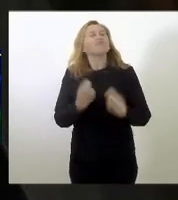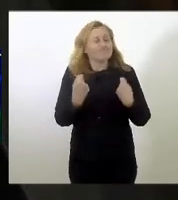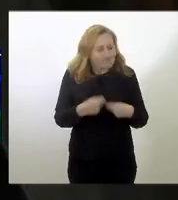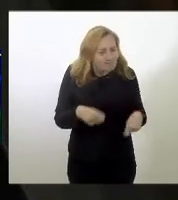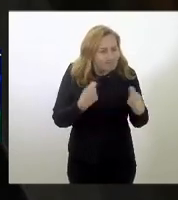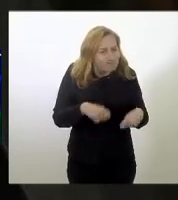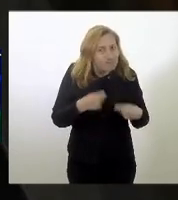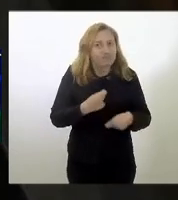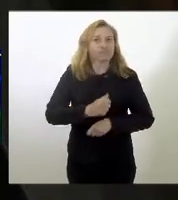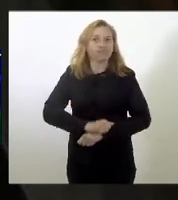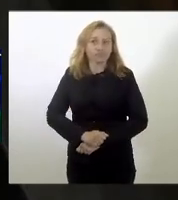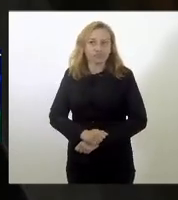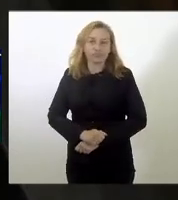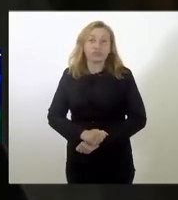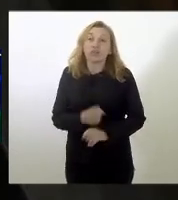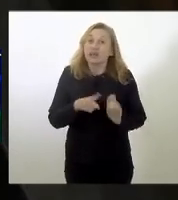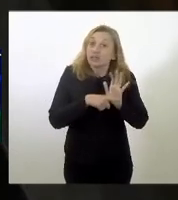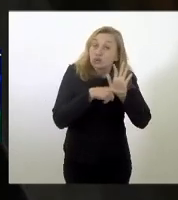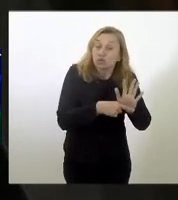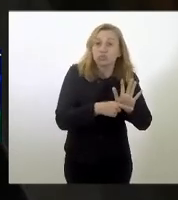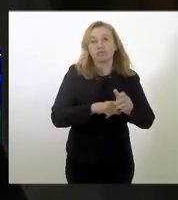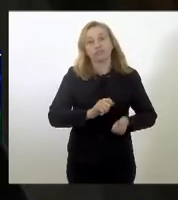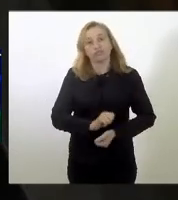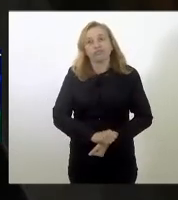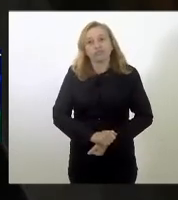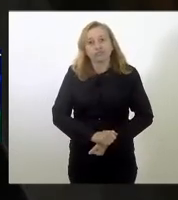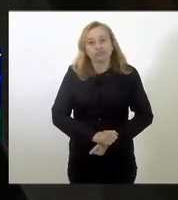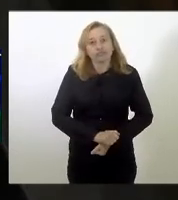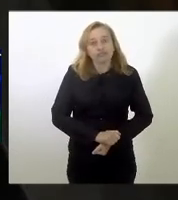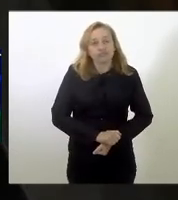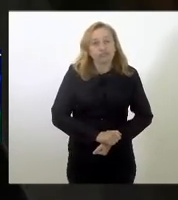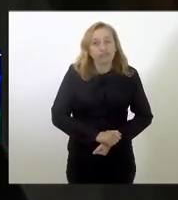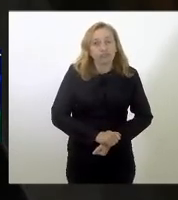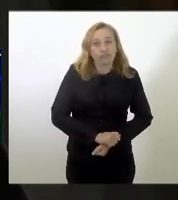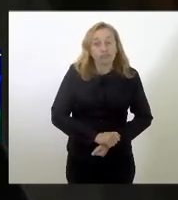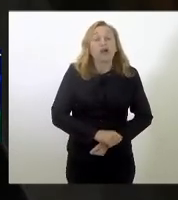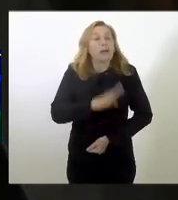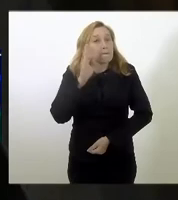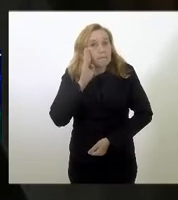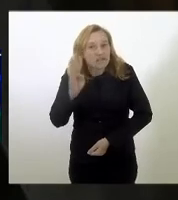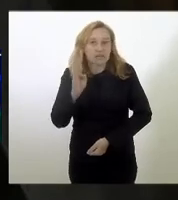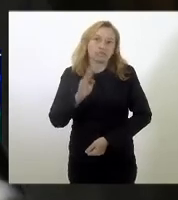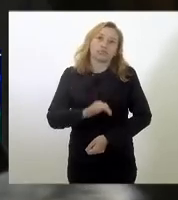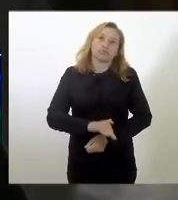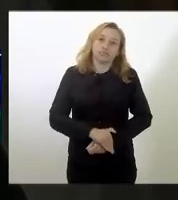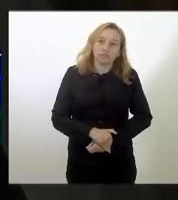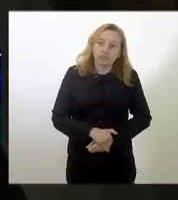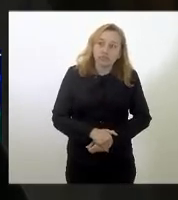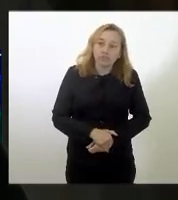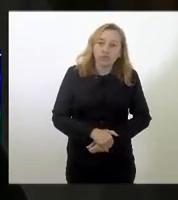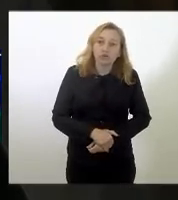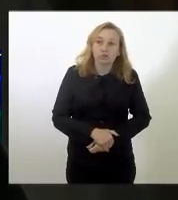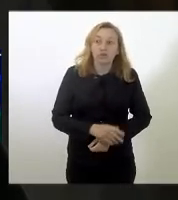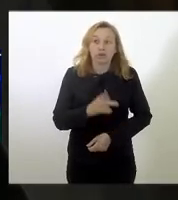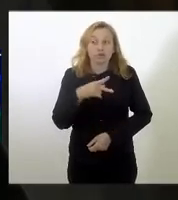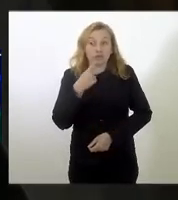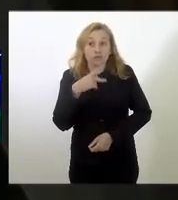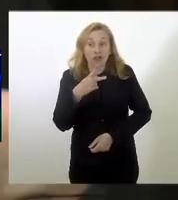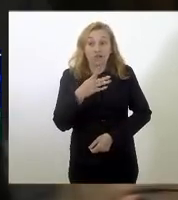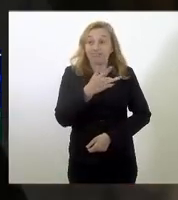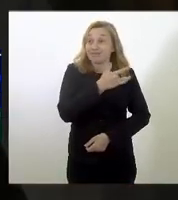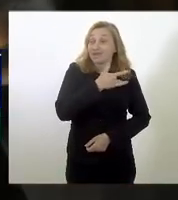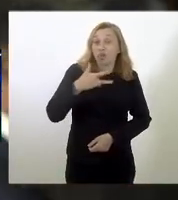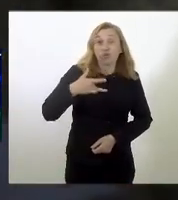que necessitam do atendimento público, principalmente tratando-se de